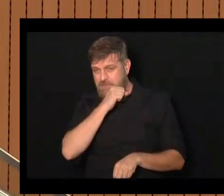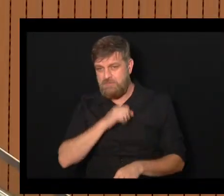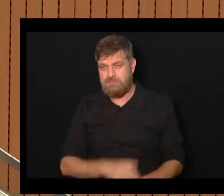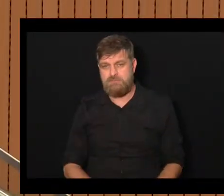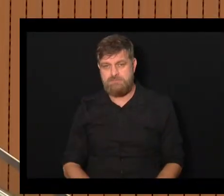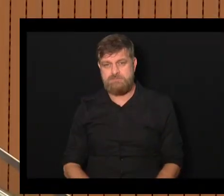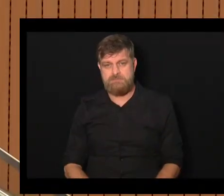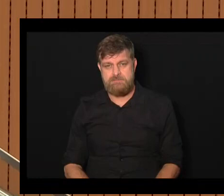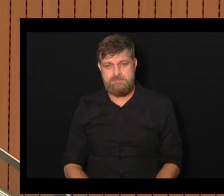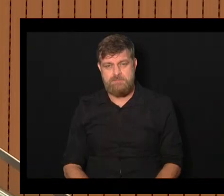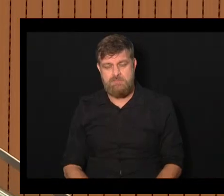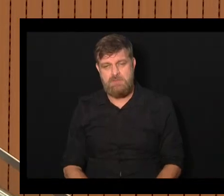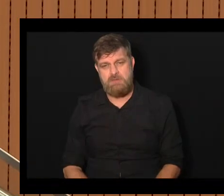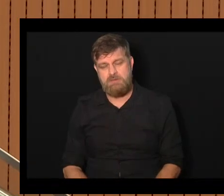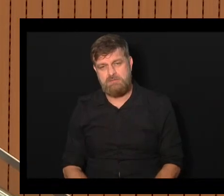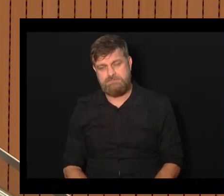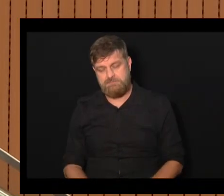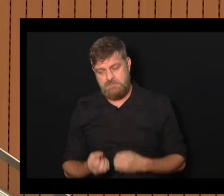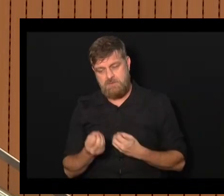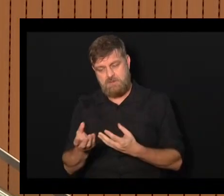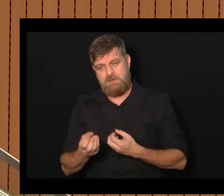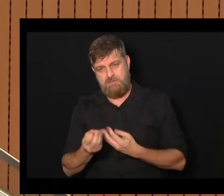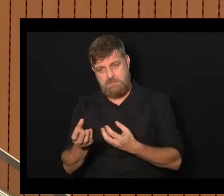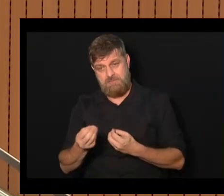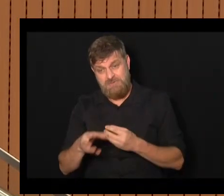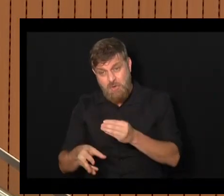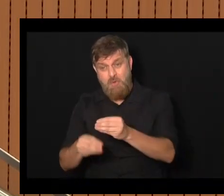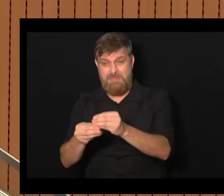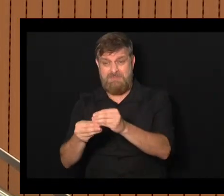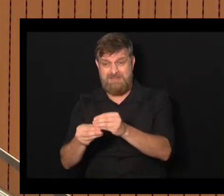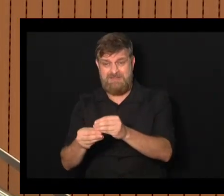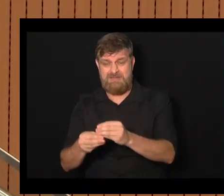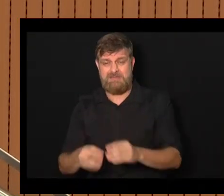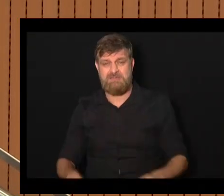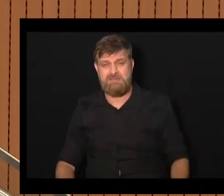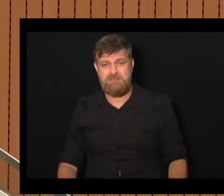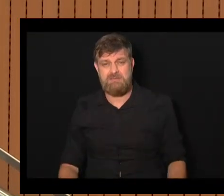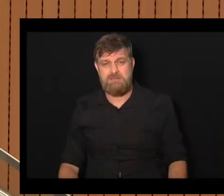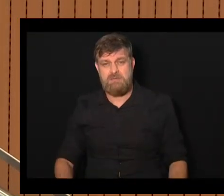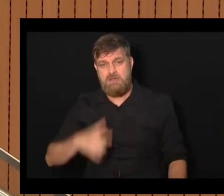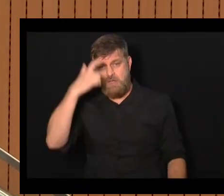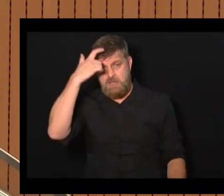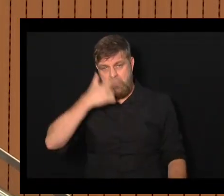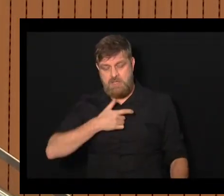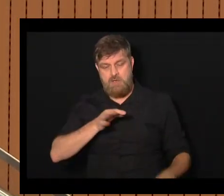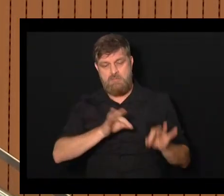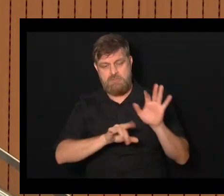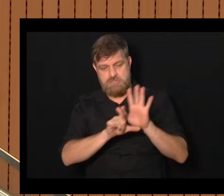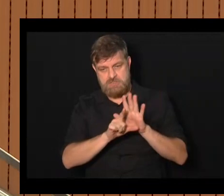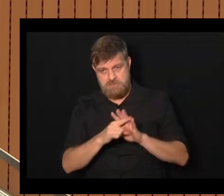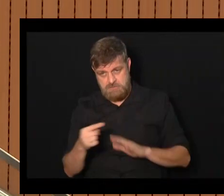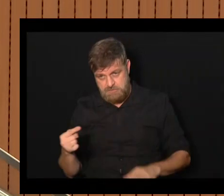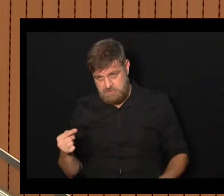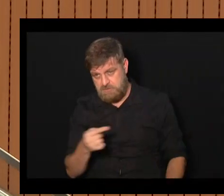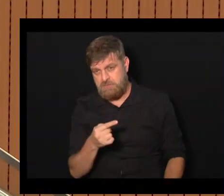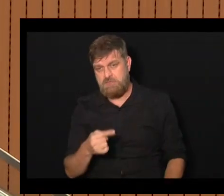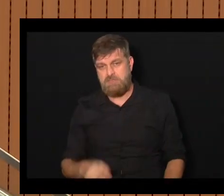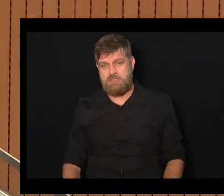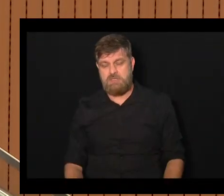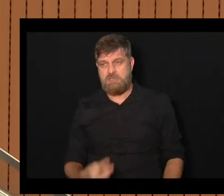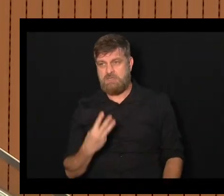para complementar as informações que gostaria de trazer aqui. Quero dizer que serei favorável, portanto, ao projeto de